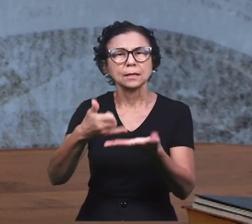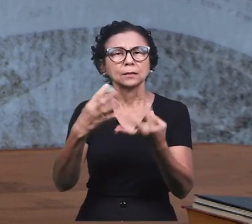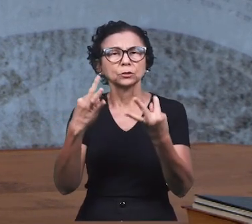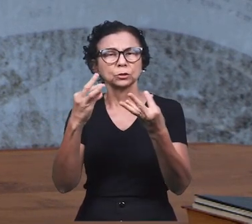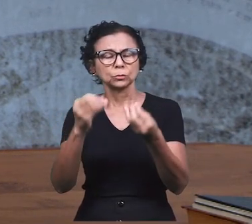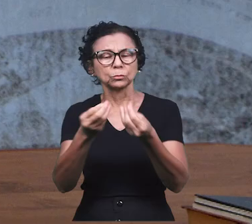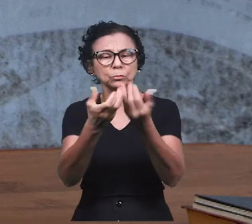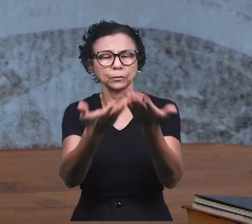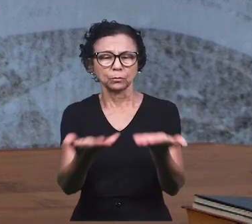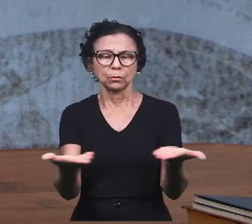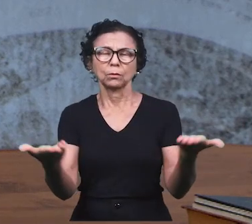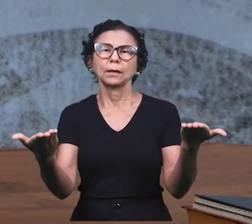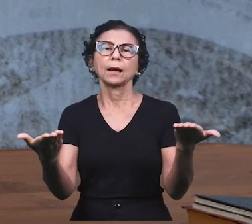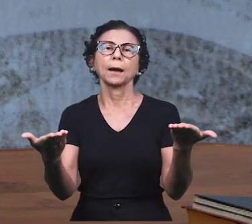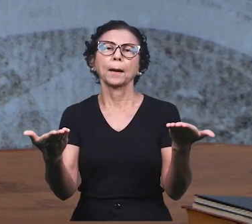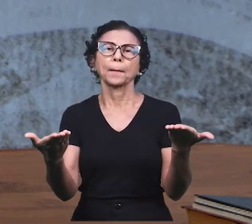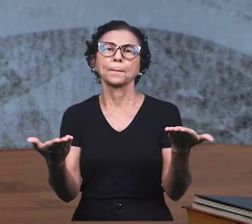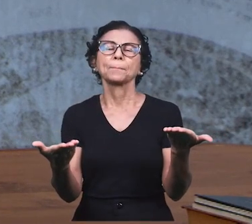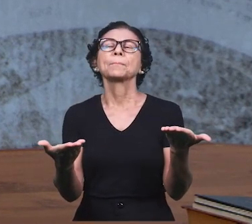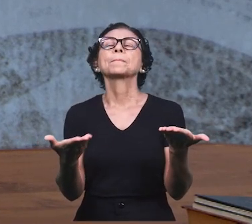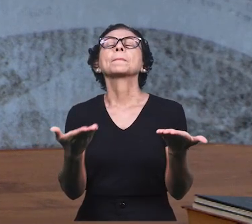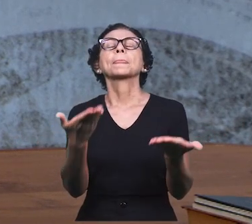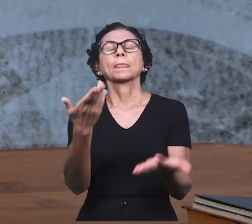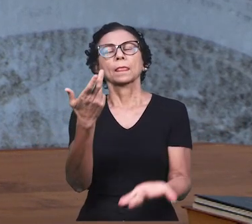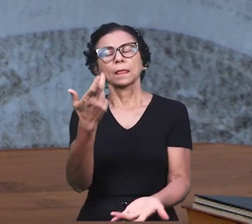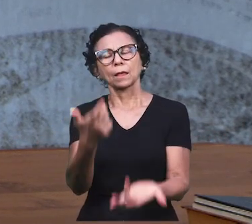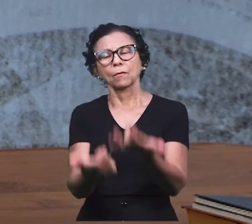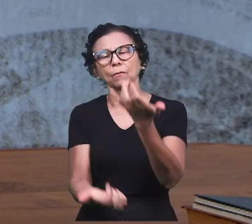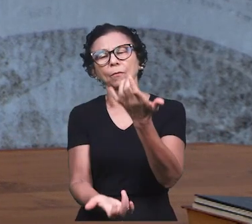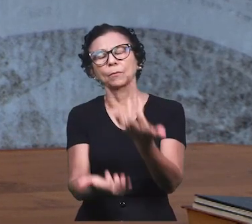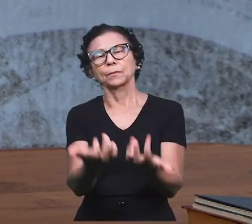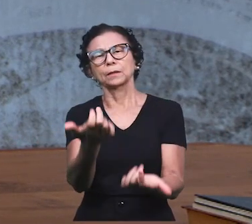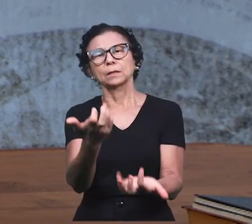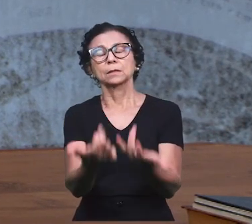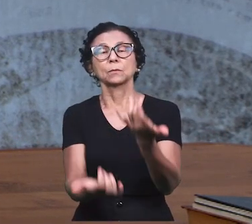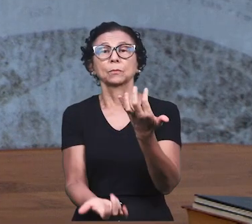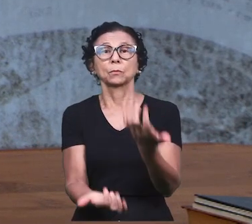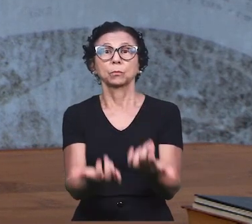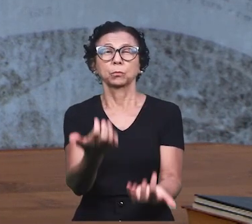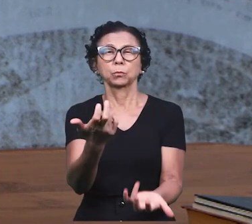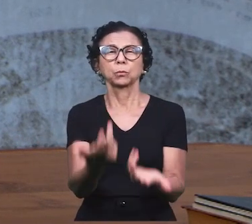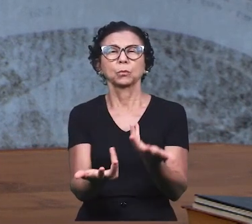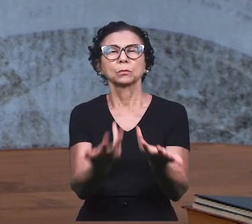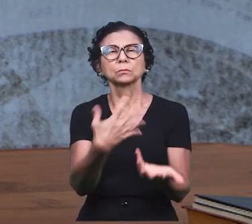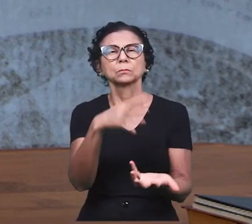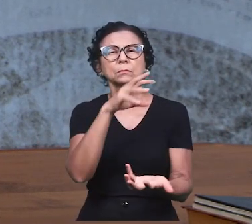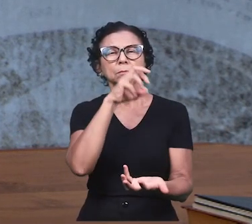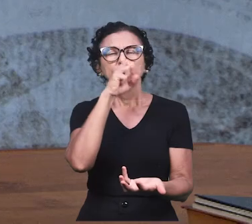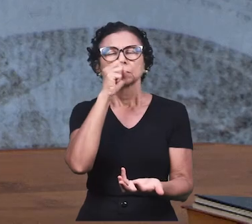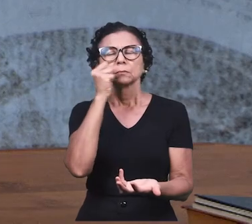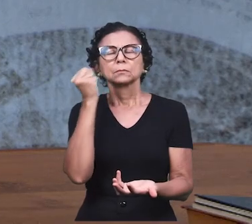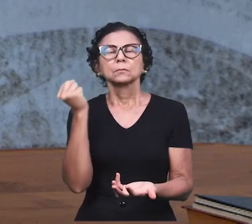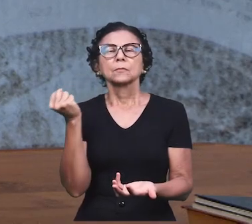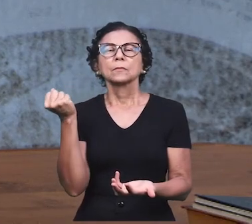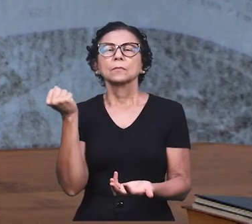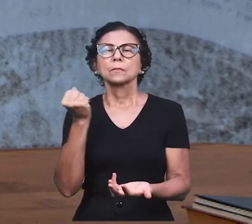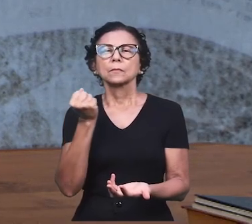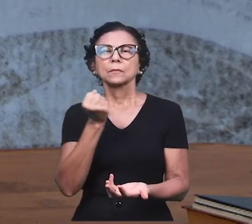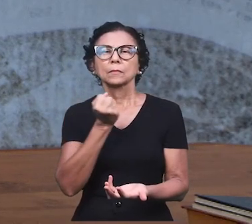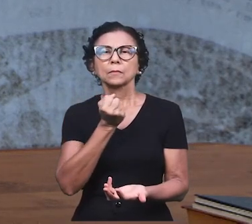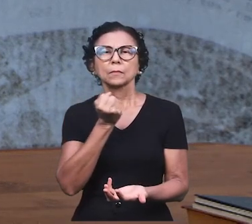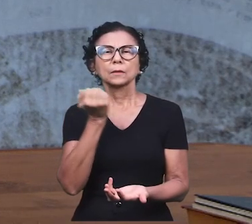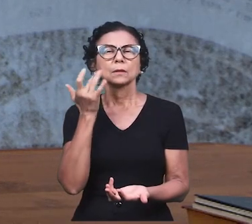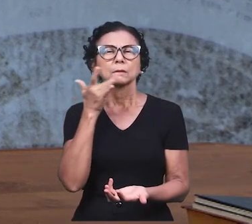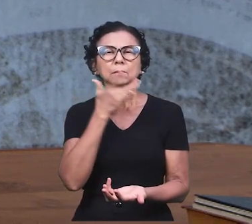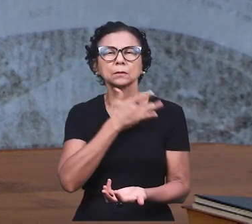manjares. Então o acenderá sobre o altar. Cheiro suave é isso, por ser